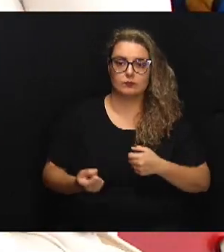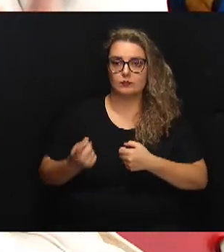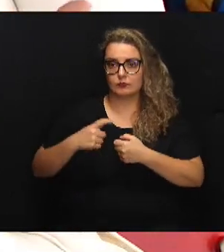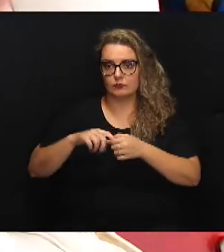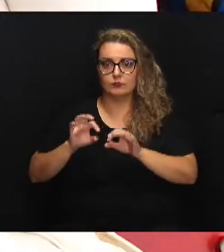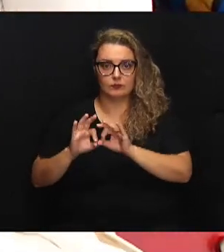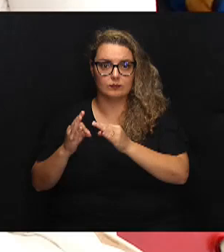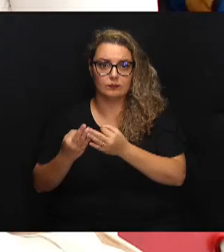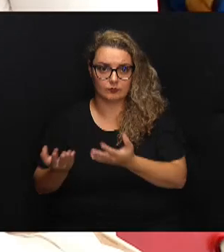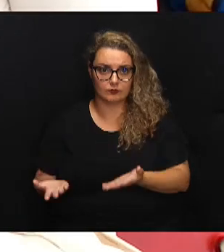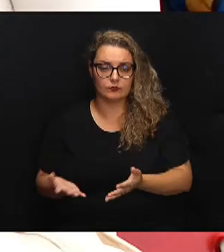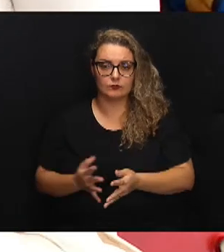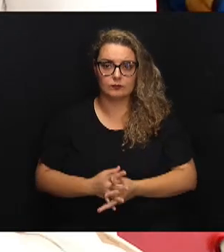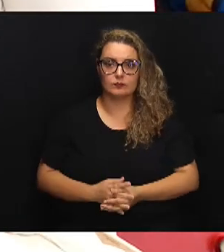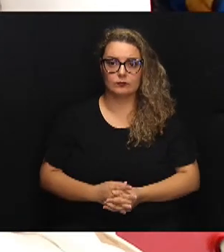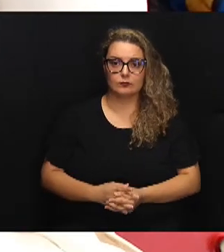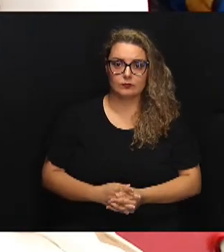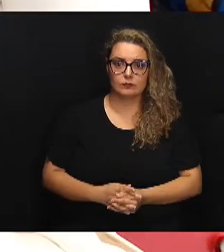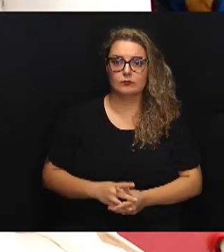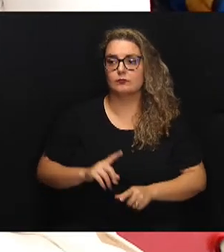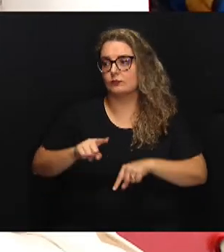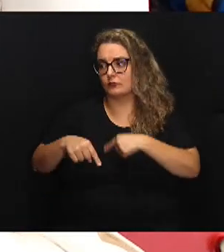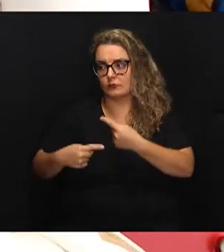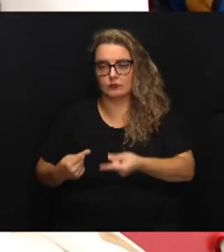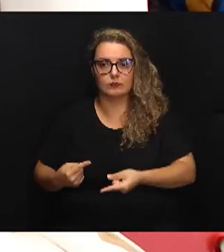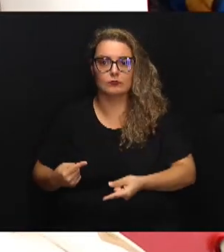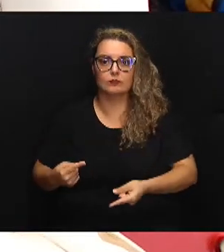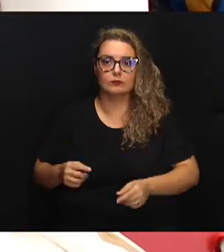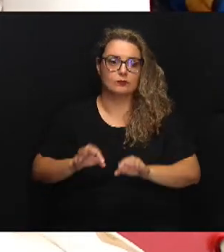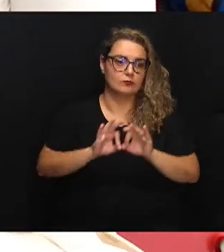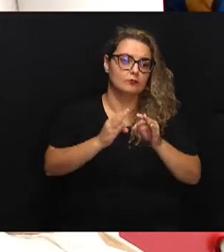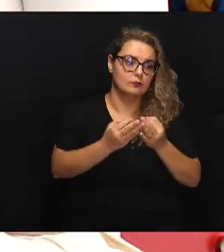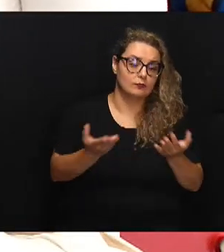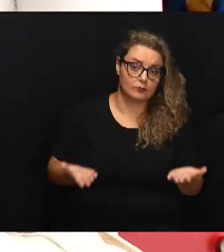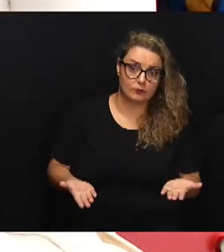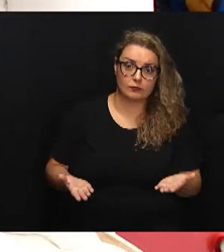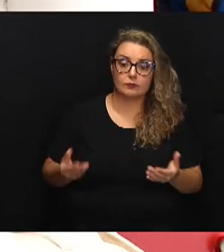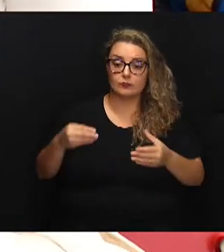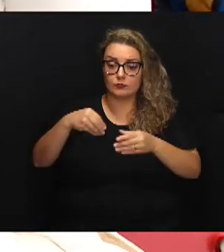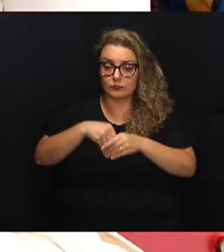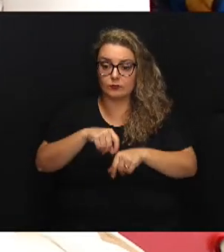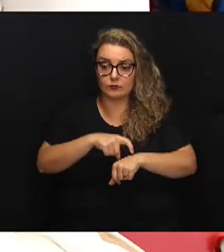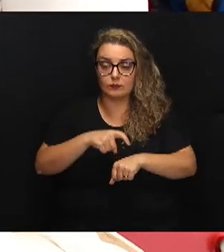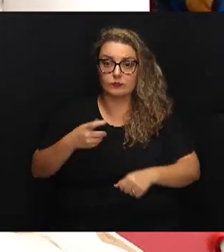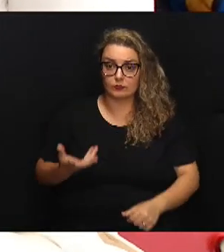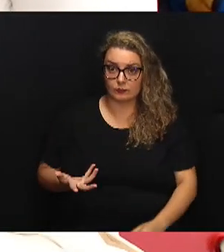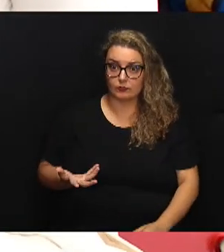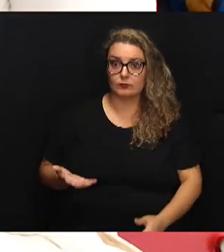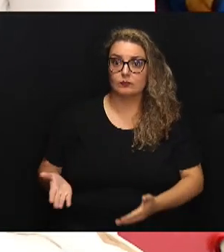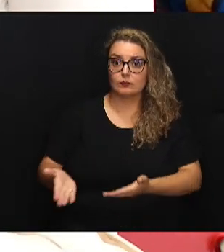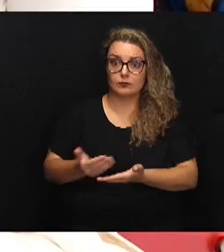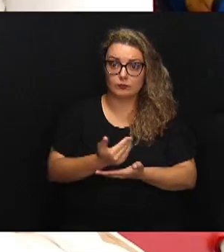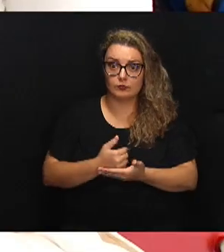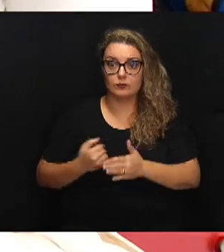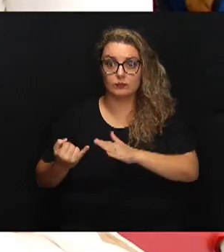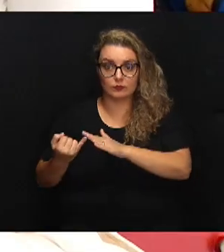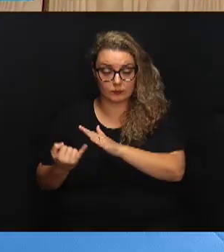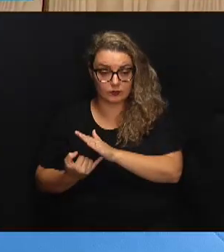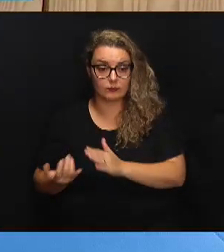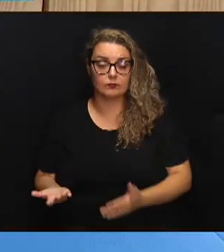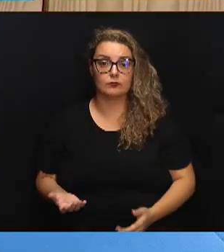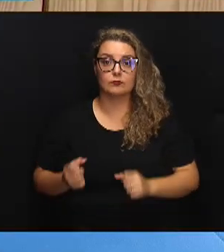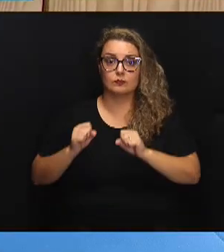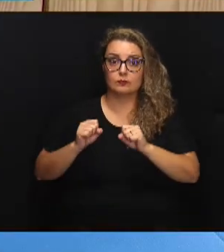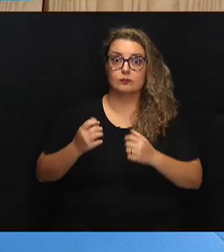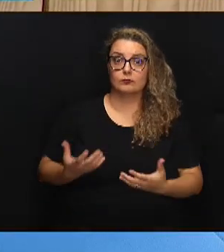família, como, né, ir para uma nova família, enfim, mas que dentro desse período de acolhimento institucional, ela